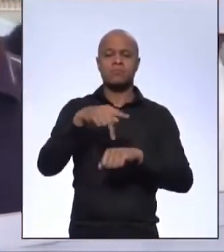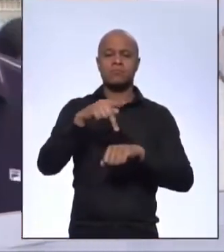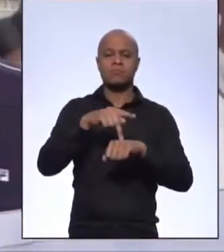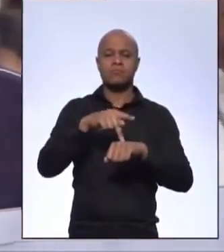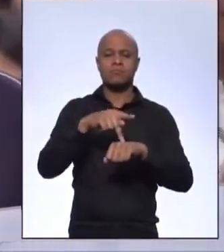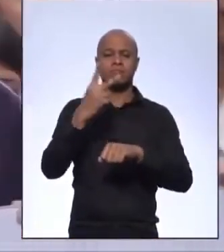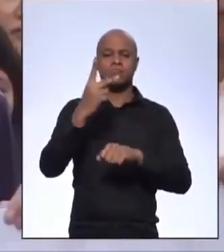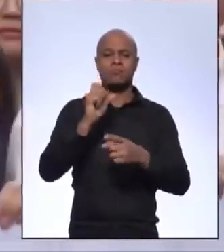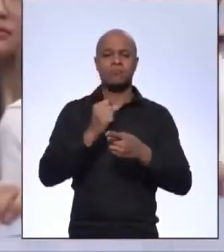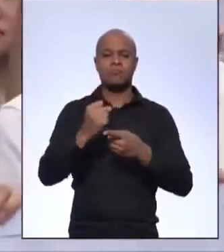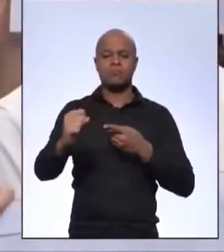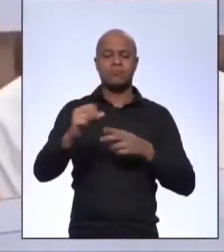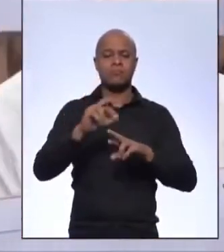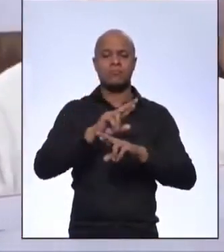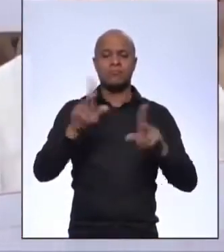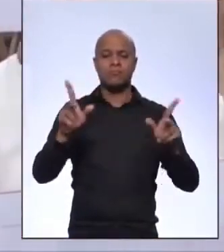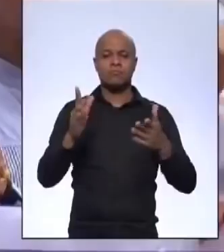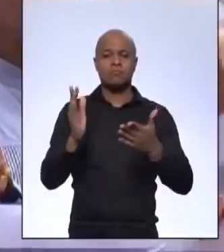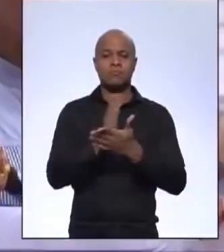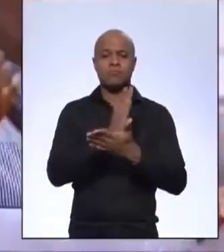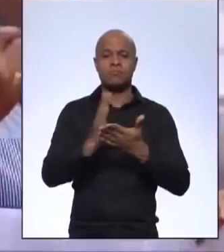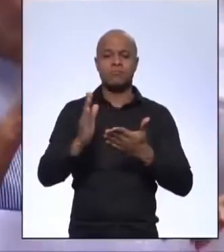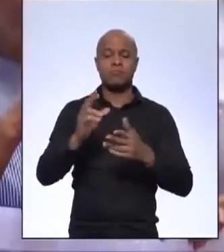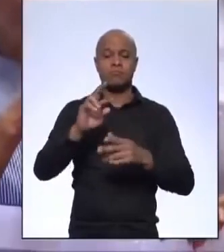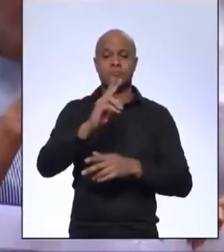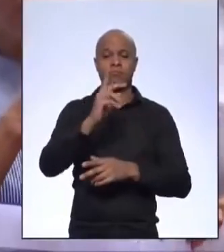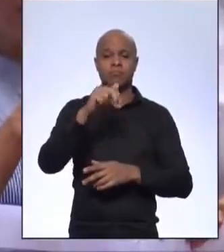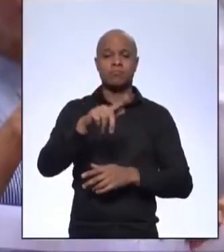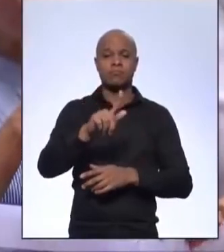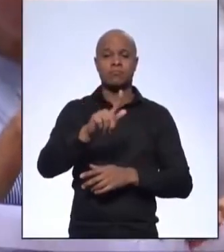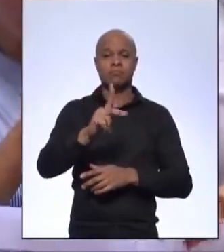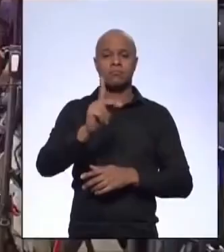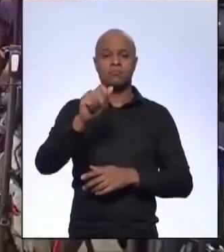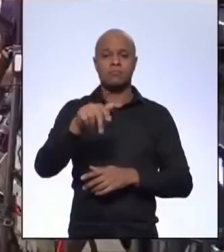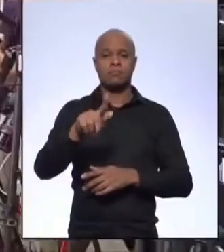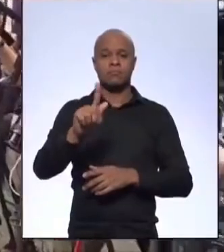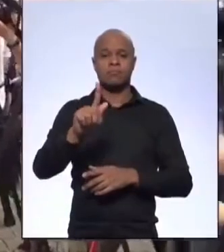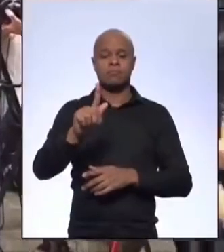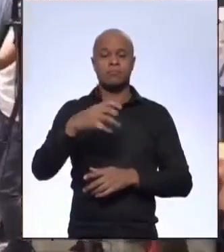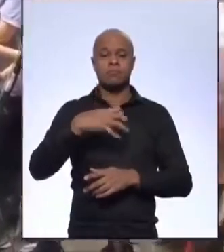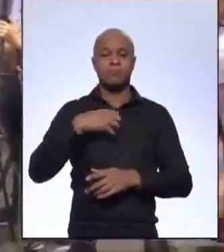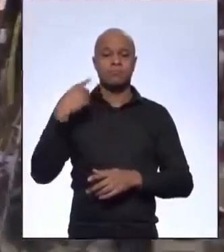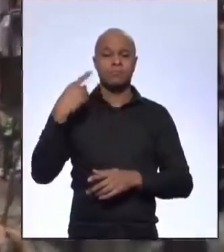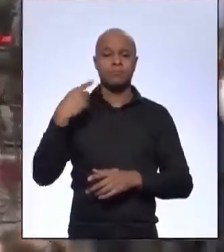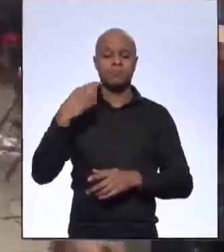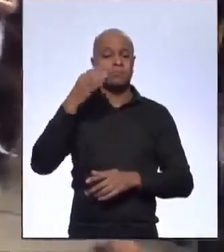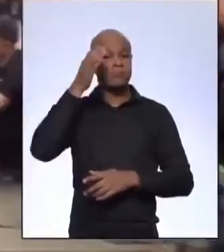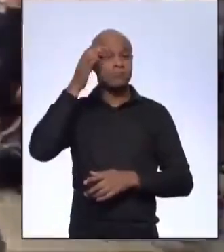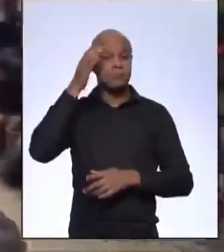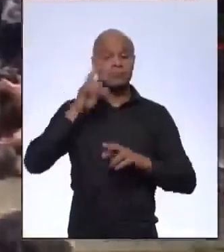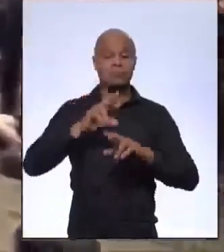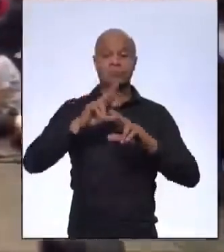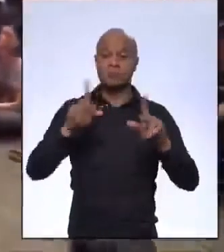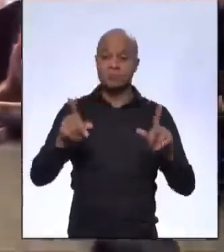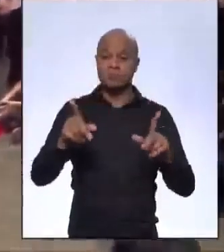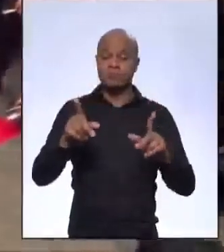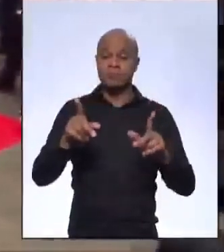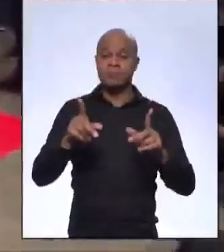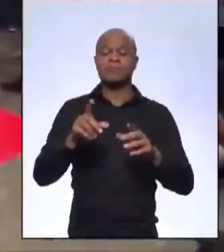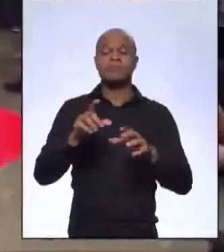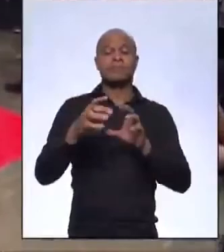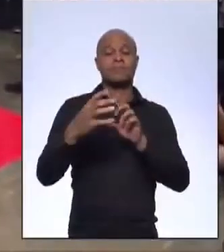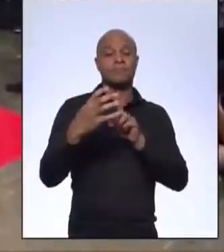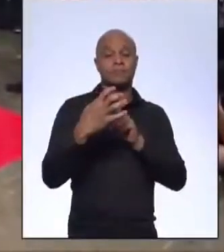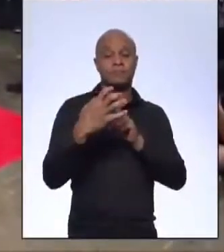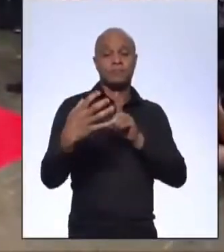dois sistemas, que garante a Hong Kong uma situação política diferente da China continental e que atrai tanto